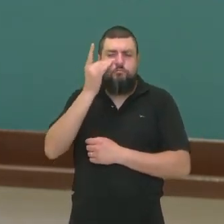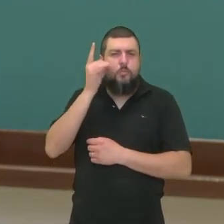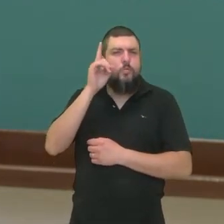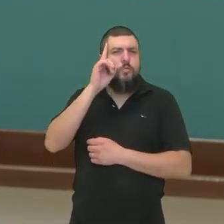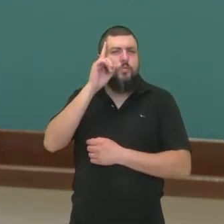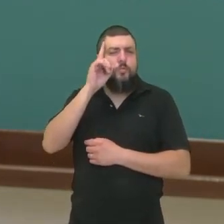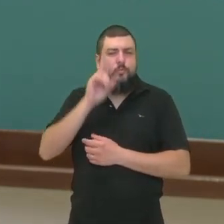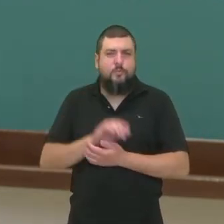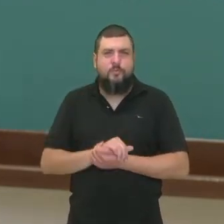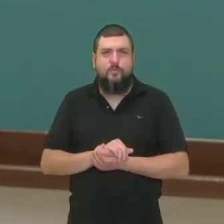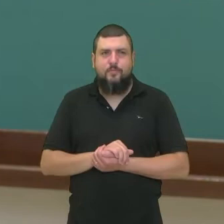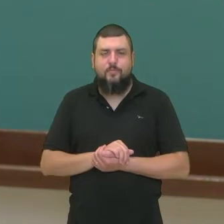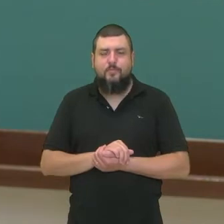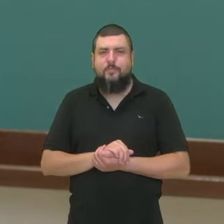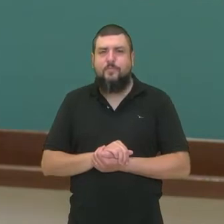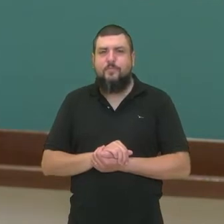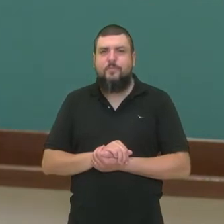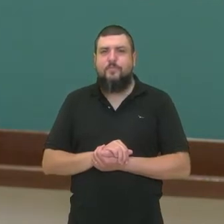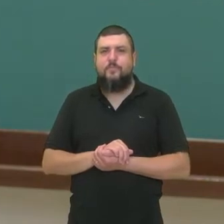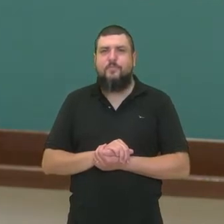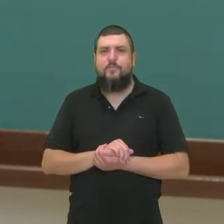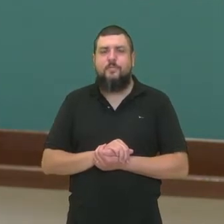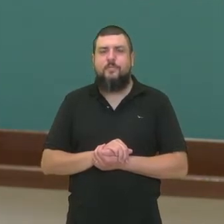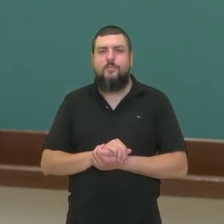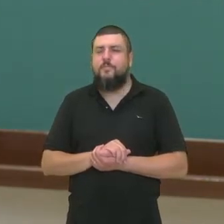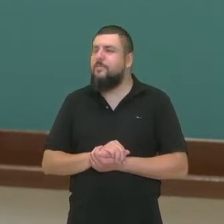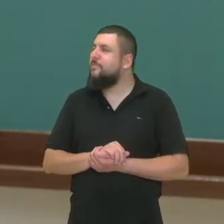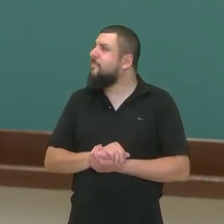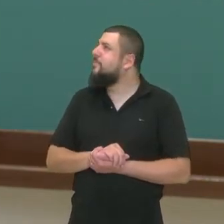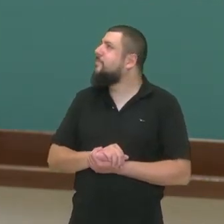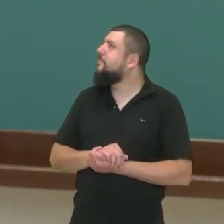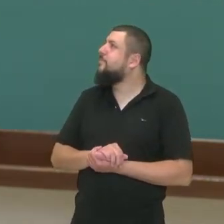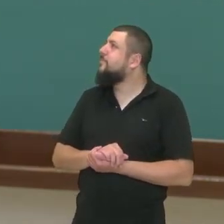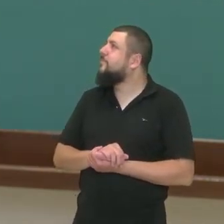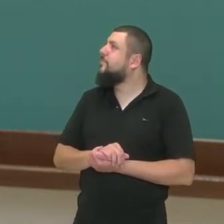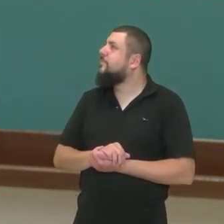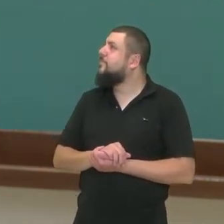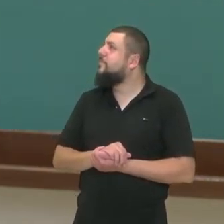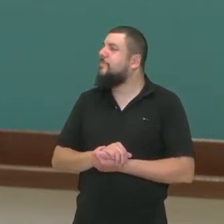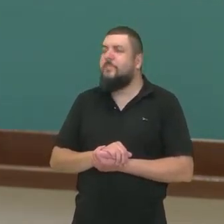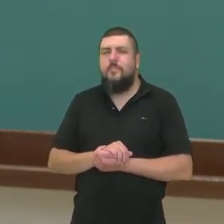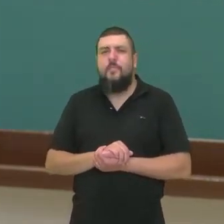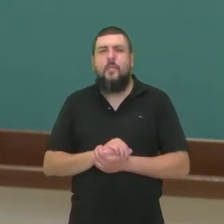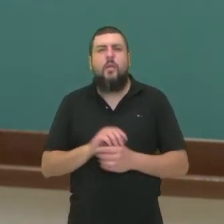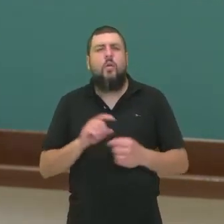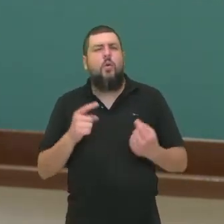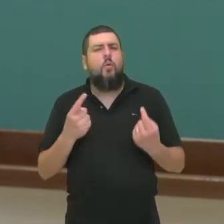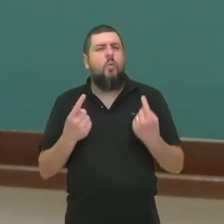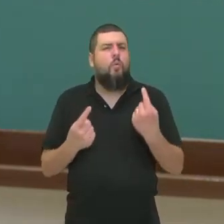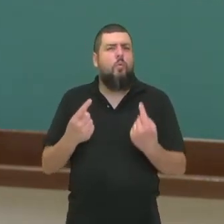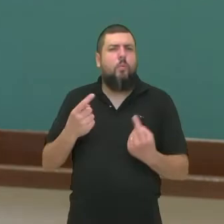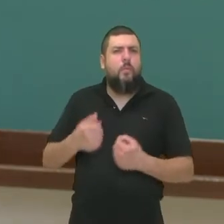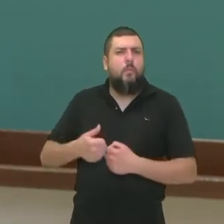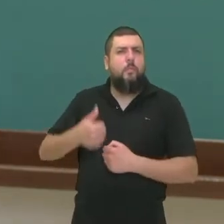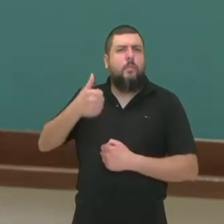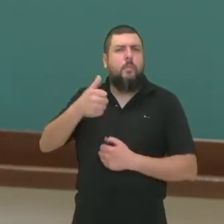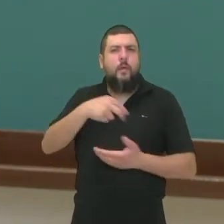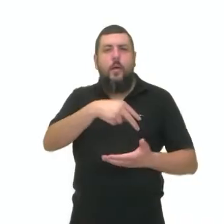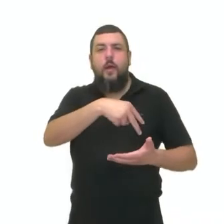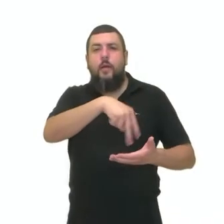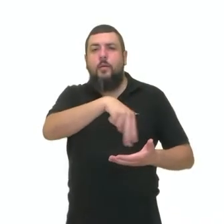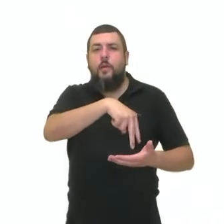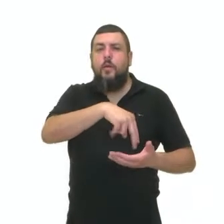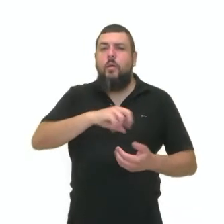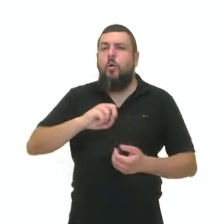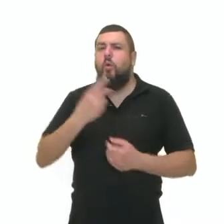né? Então, qual linguagem artística surgiu primeiro? A dança ou música? Pensa um pouquinho. Em